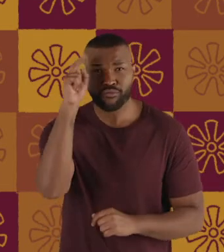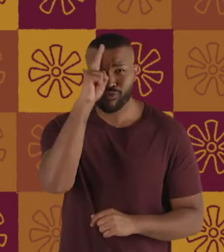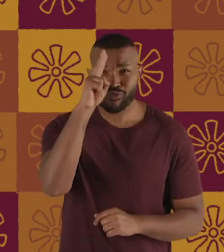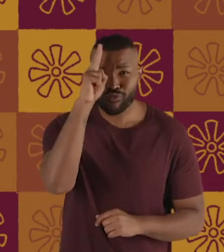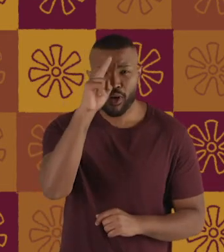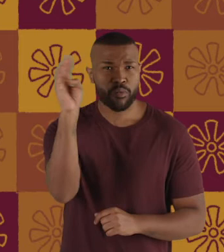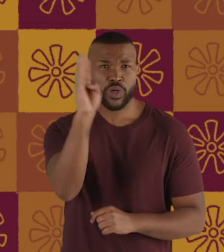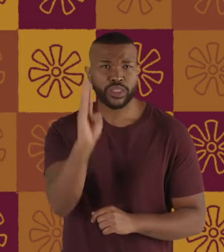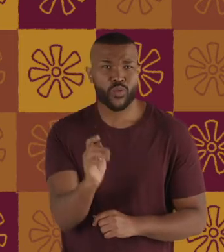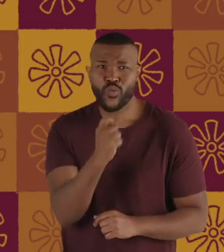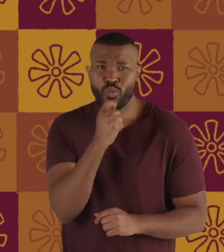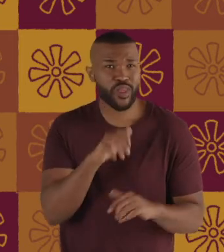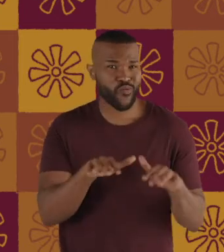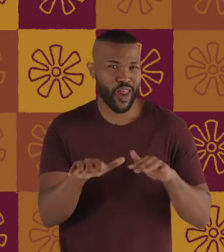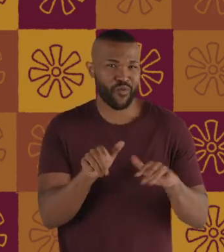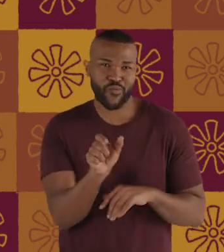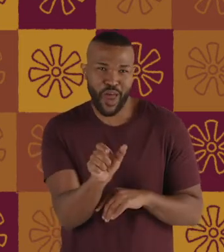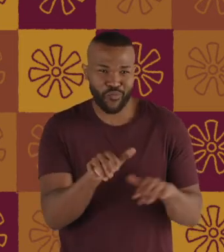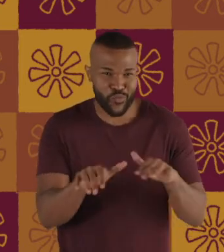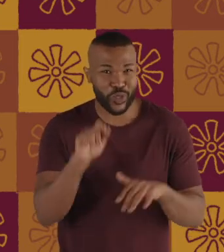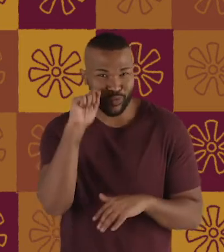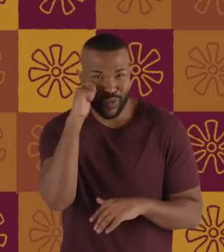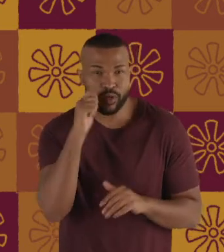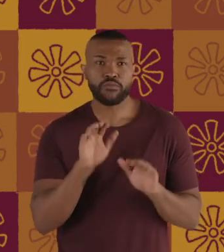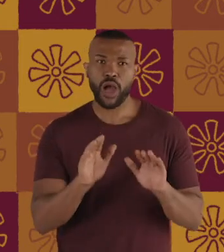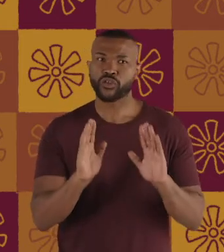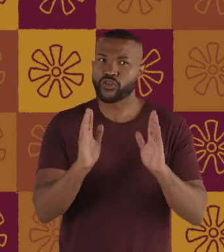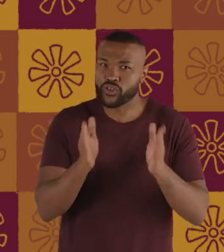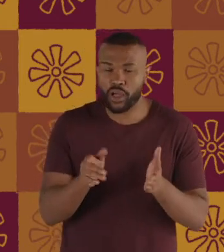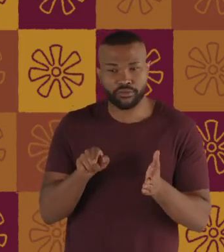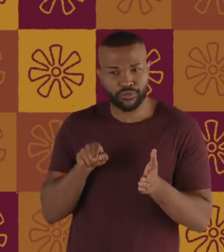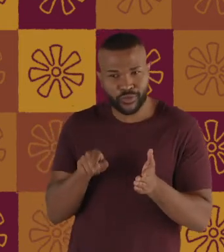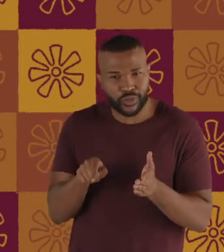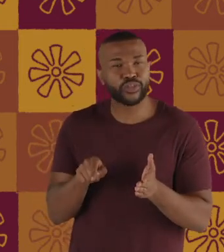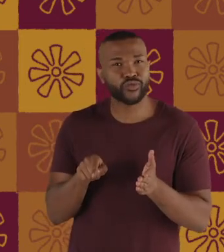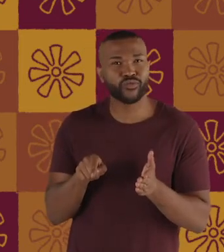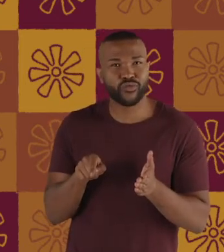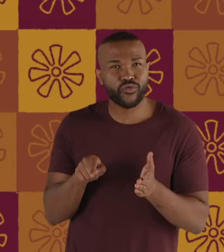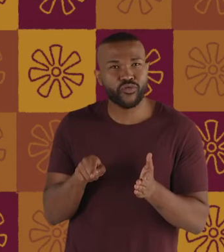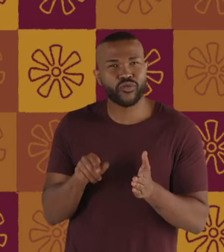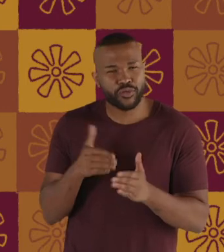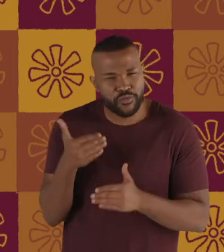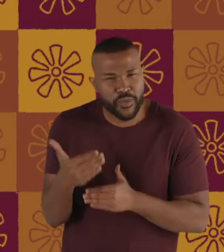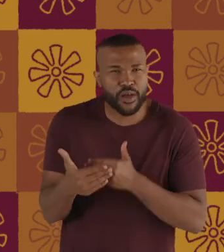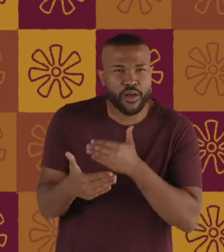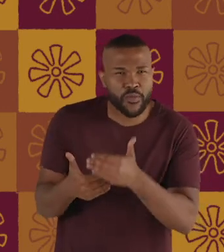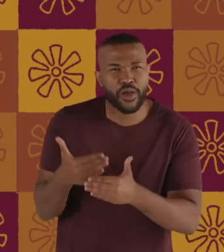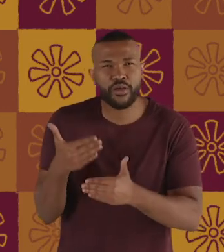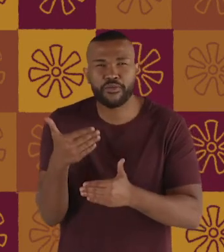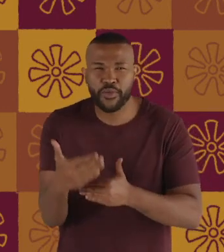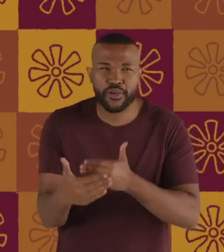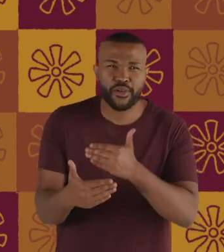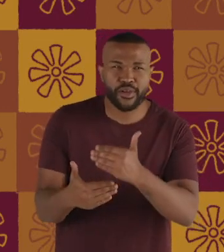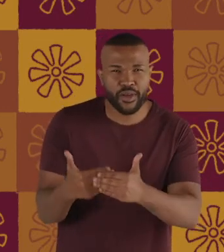na história do Brasil. Não falava ainda movimento negro, mas já era algo que se